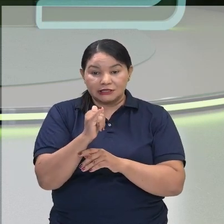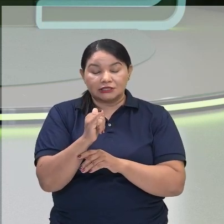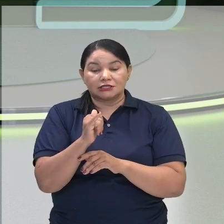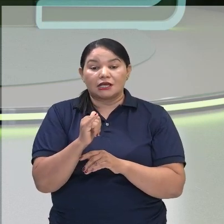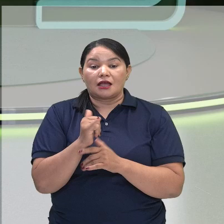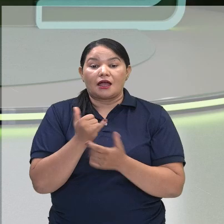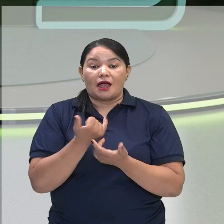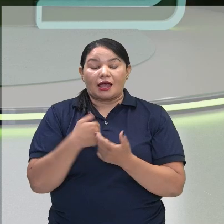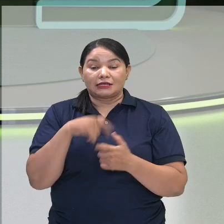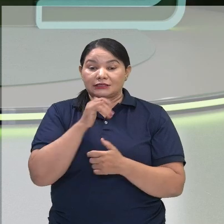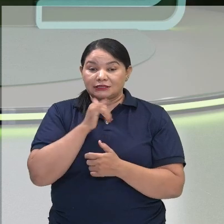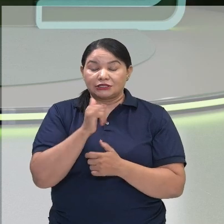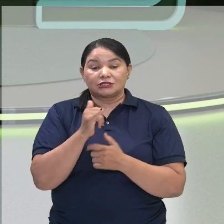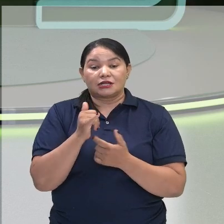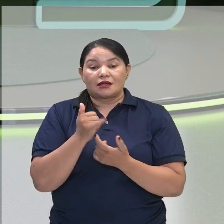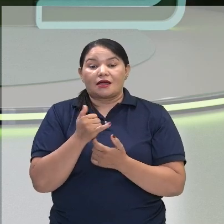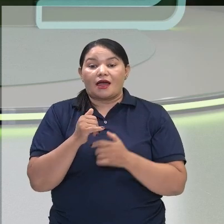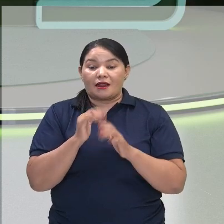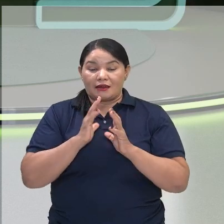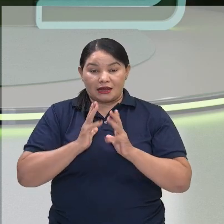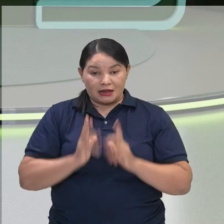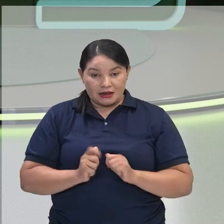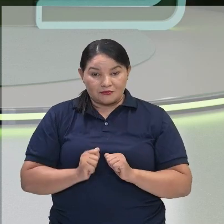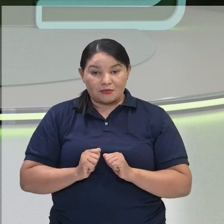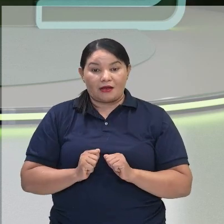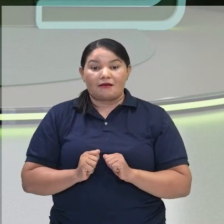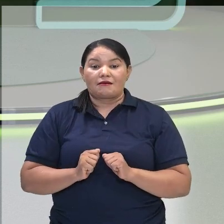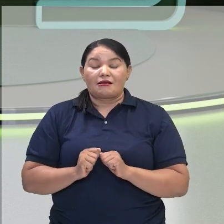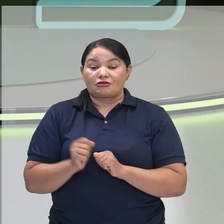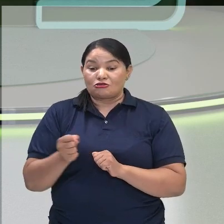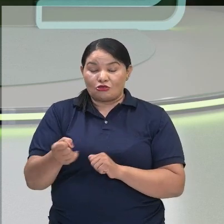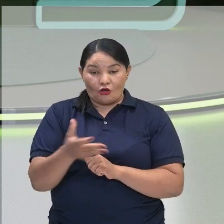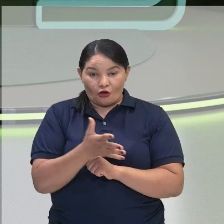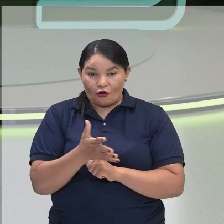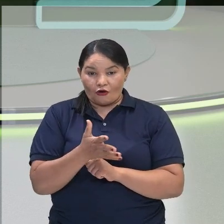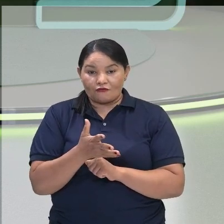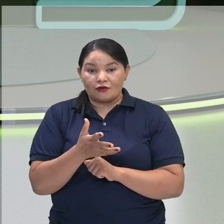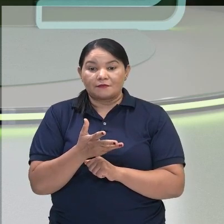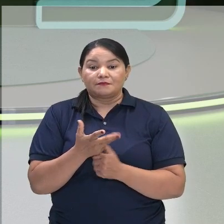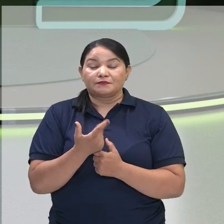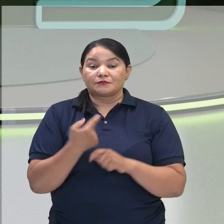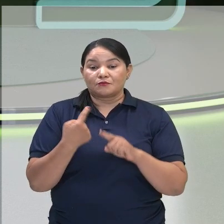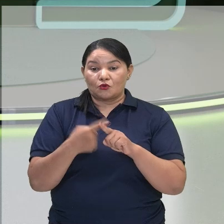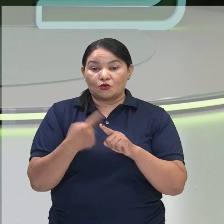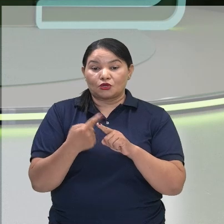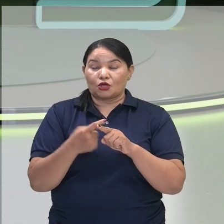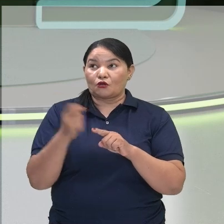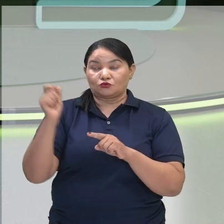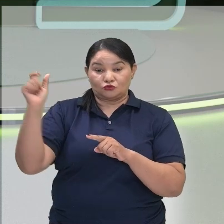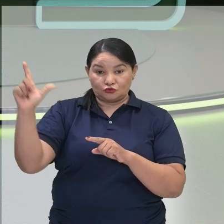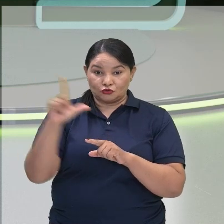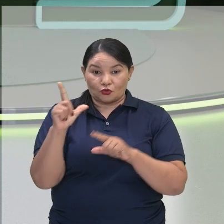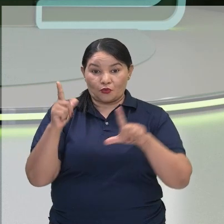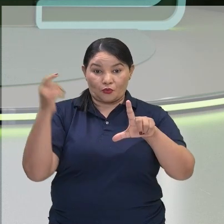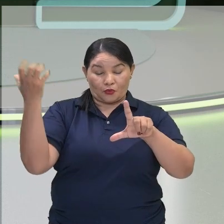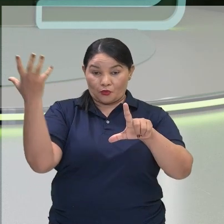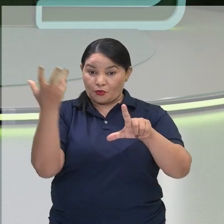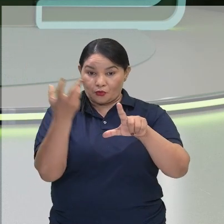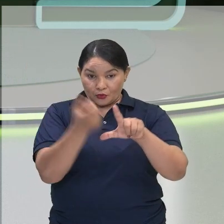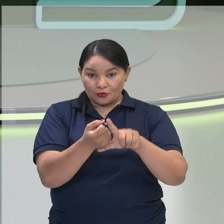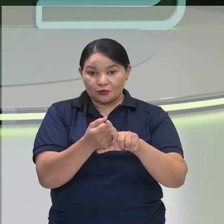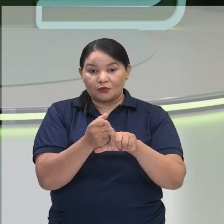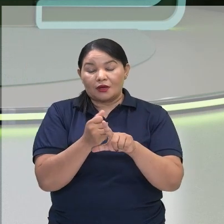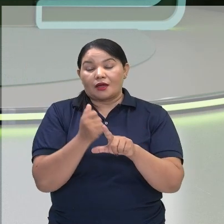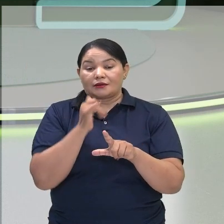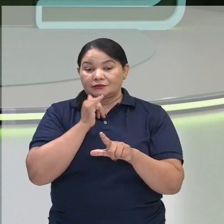nossa região de uma maneira limpa, de uma maneira renovável, porque a luz do sol é uma fonte de energia renovável aí